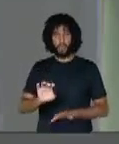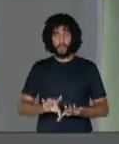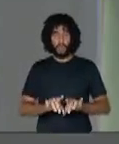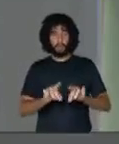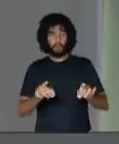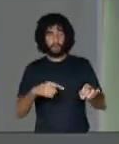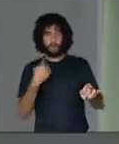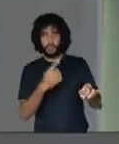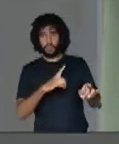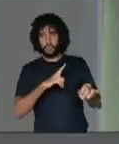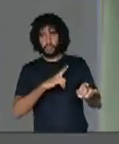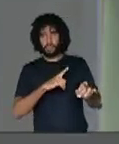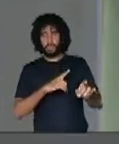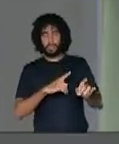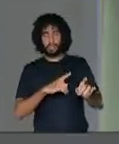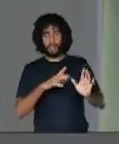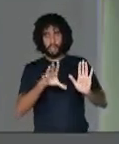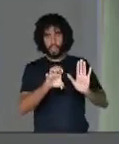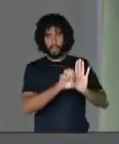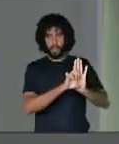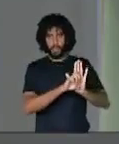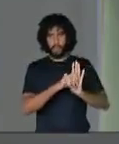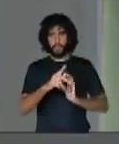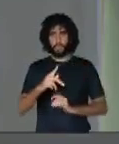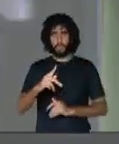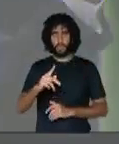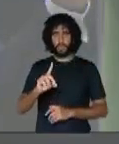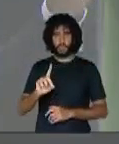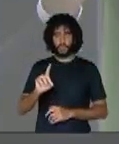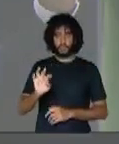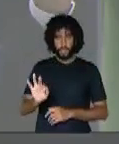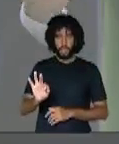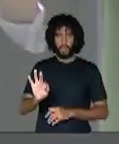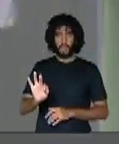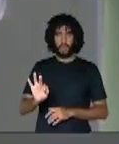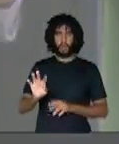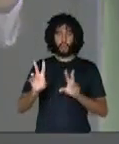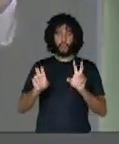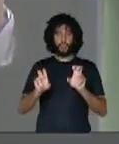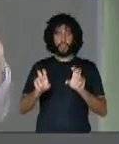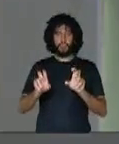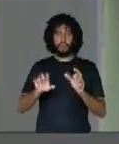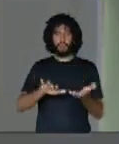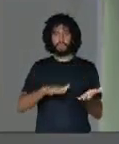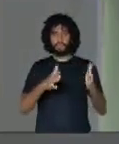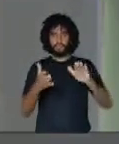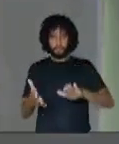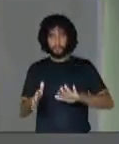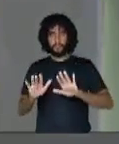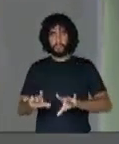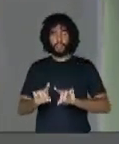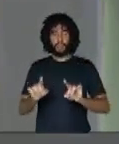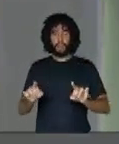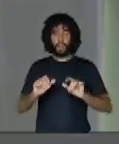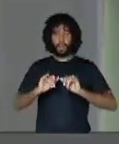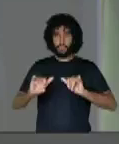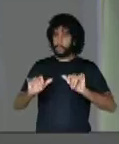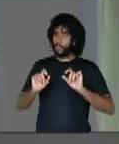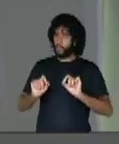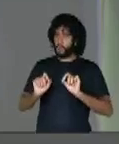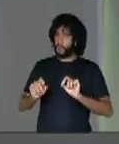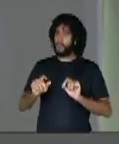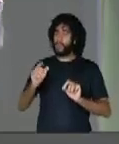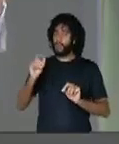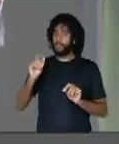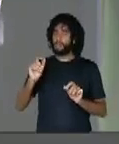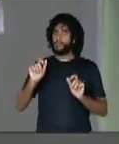diante dessa emenda aglutinativa do PDT, que diz respeito com a transição. Nós acabamos de mencionar aqui que fomos